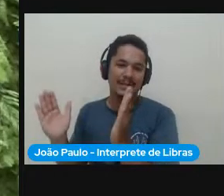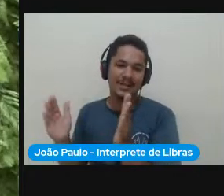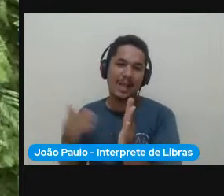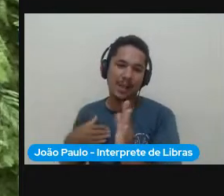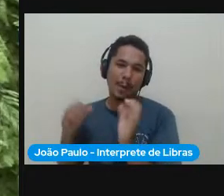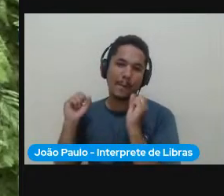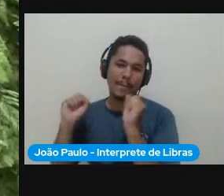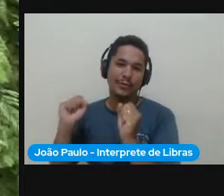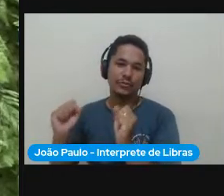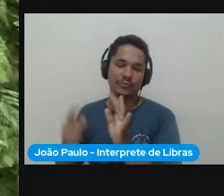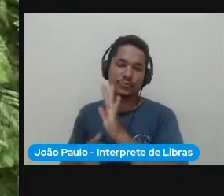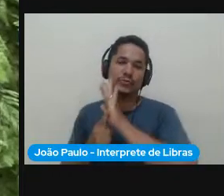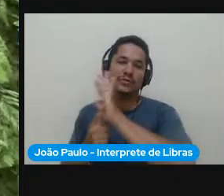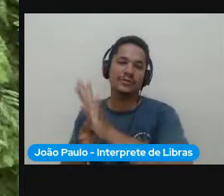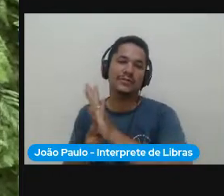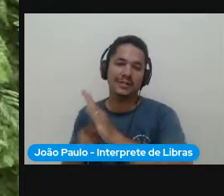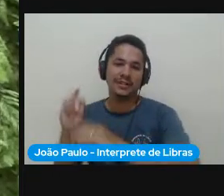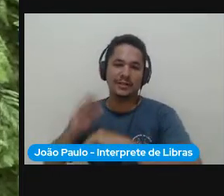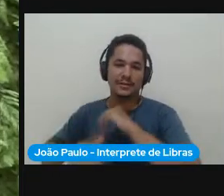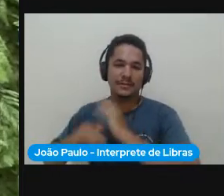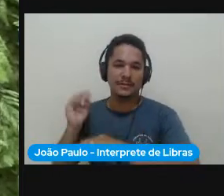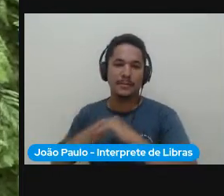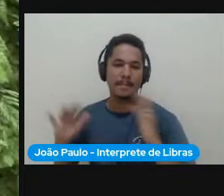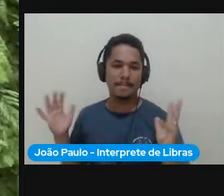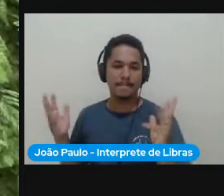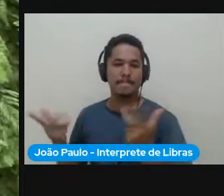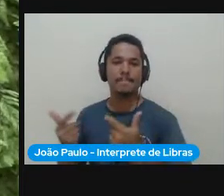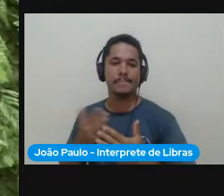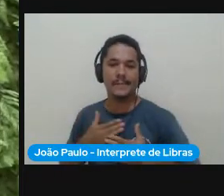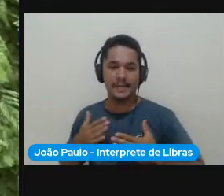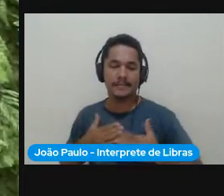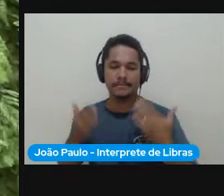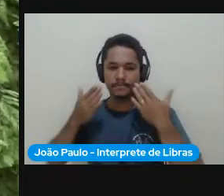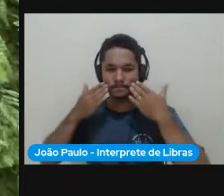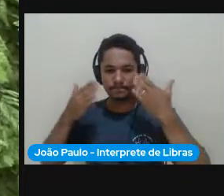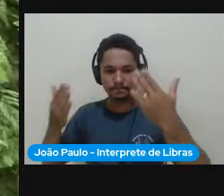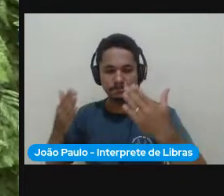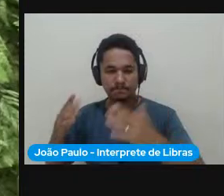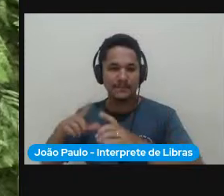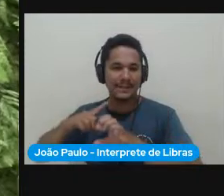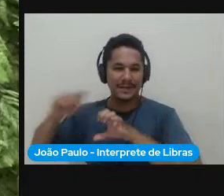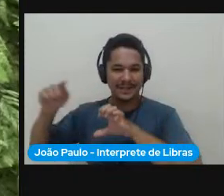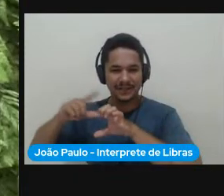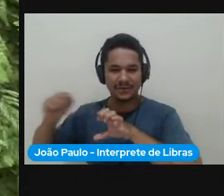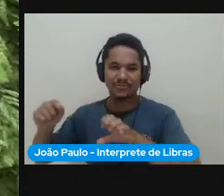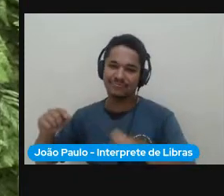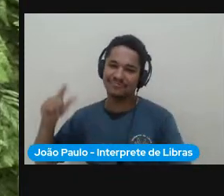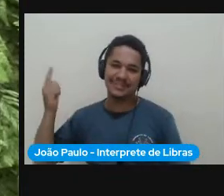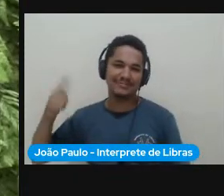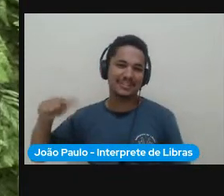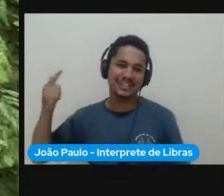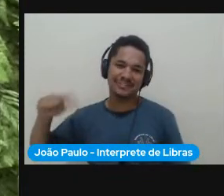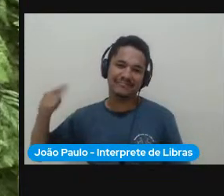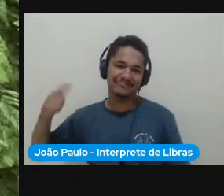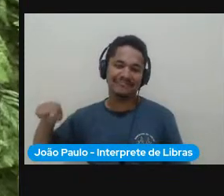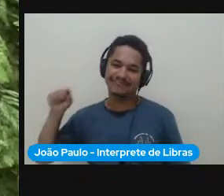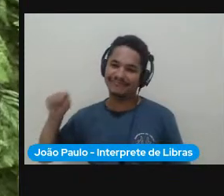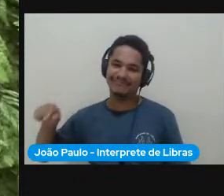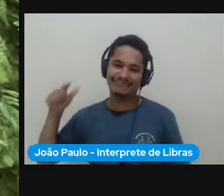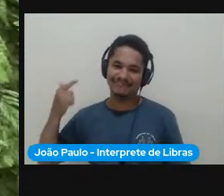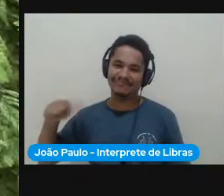pudesse mostrar realmente as minhas habilidades, a minha capacidade empreendedora, isso não existia ali de forma